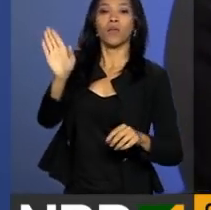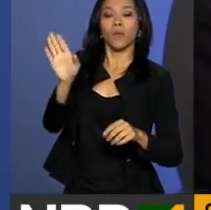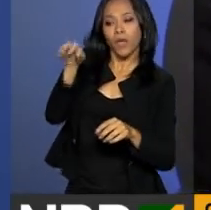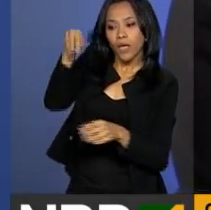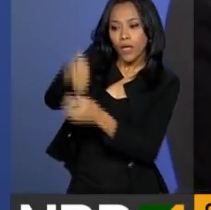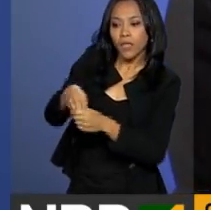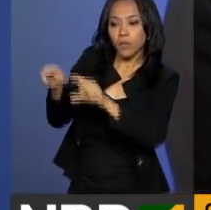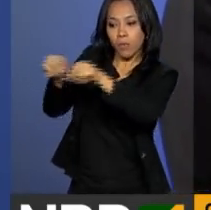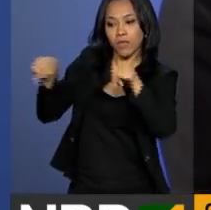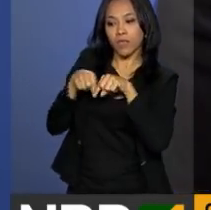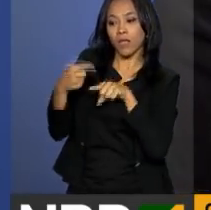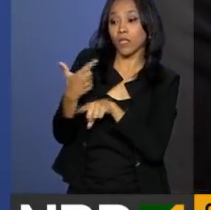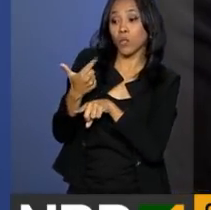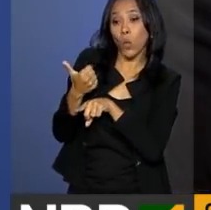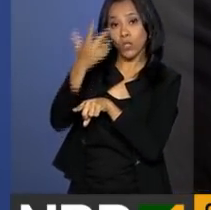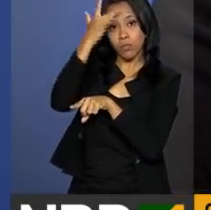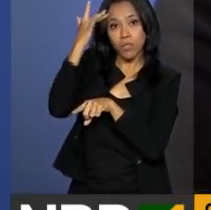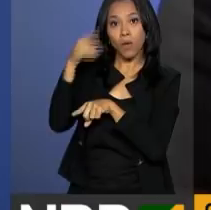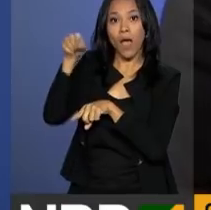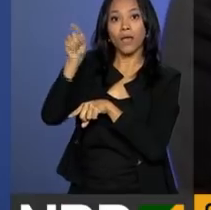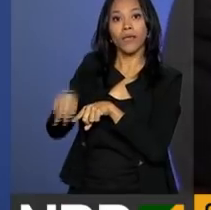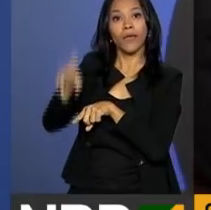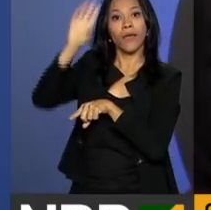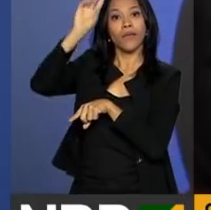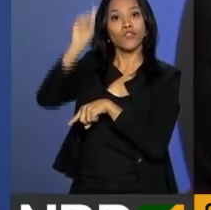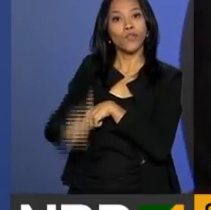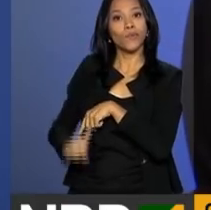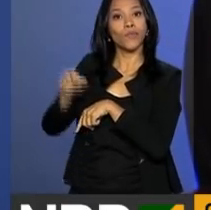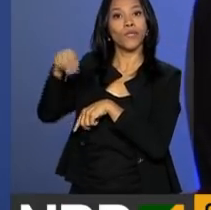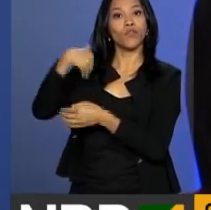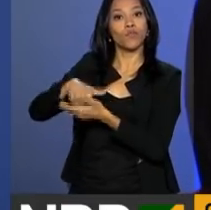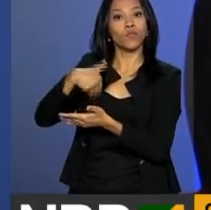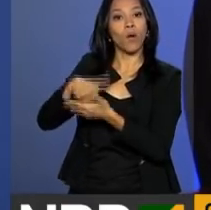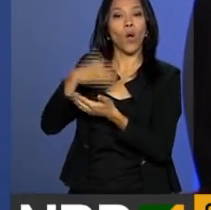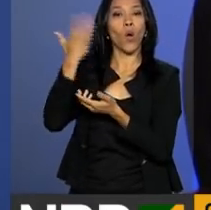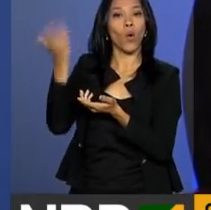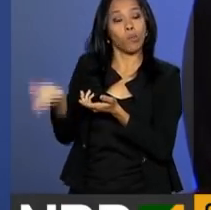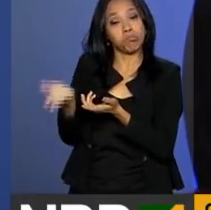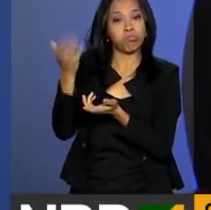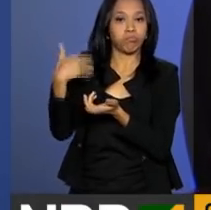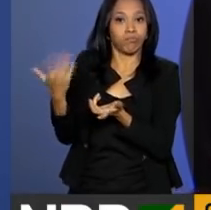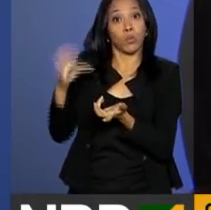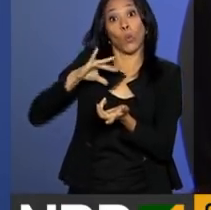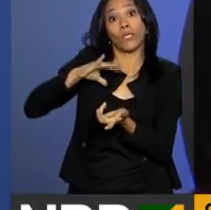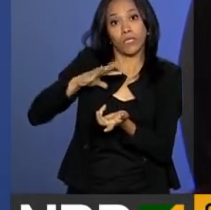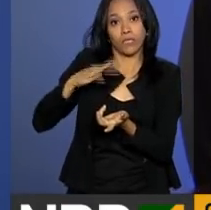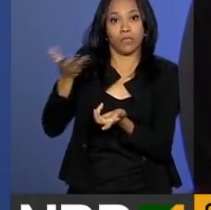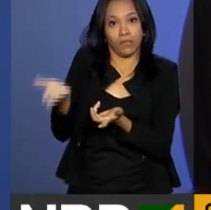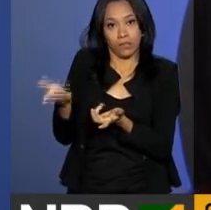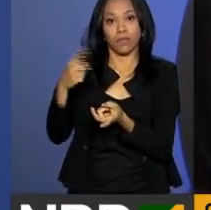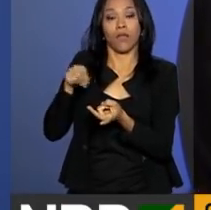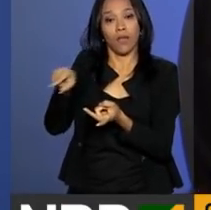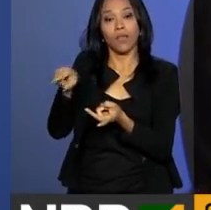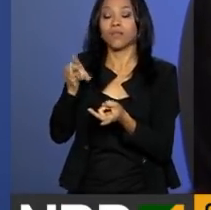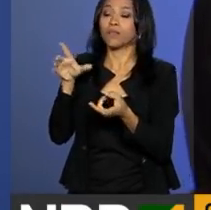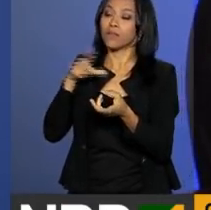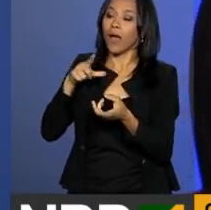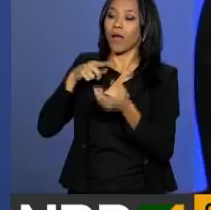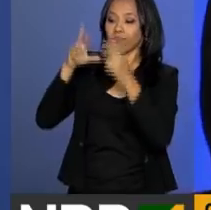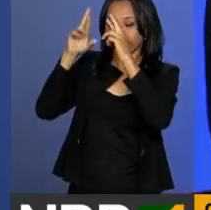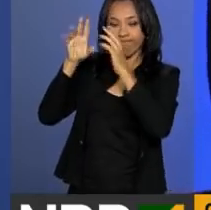tem 12 pessoas e alguém me disse que a diretoria do corinthians futebol clube eles estão vinculados ligados